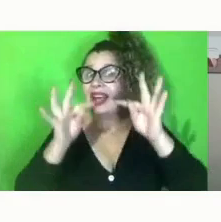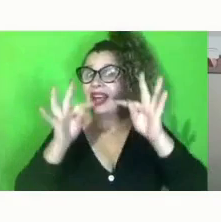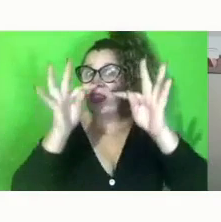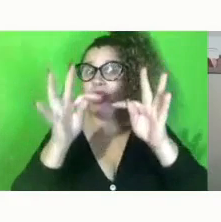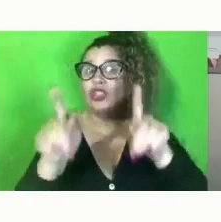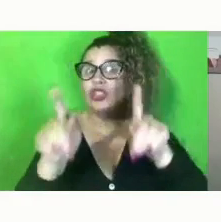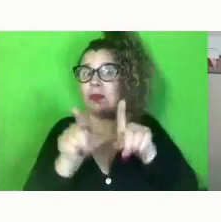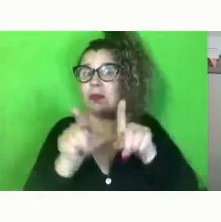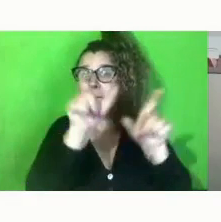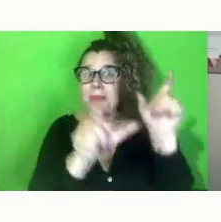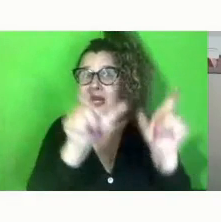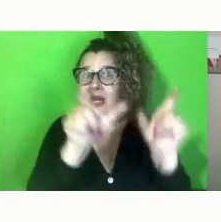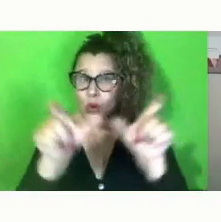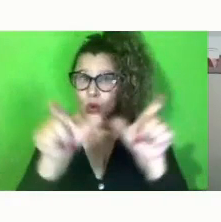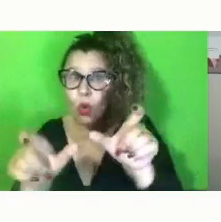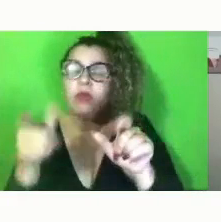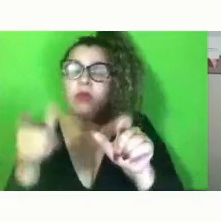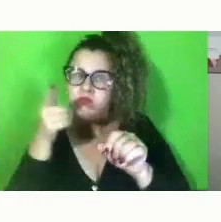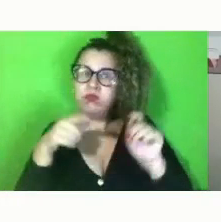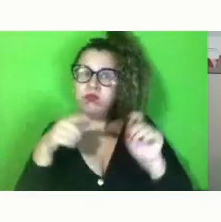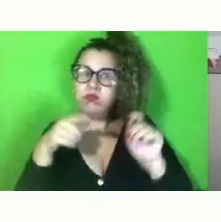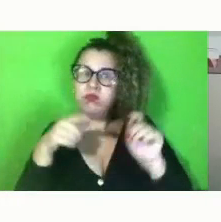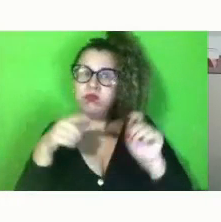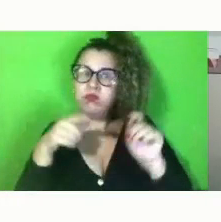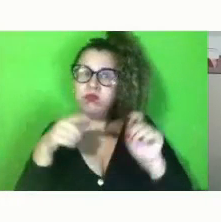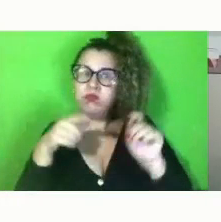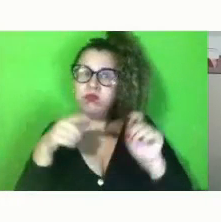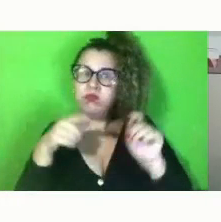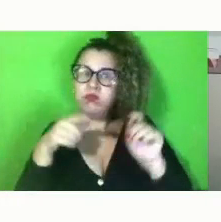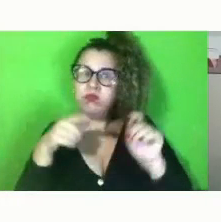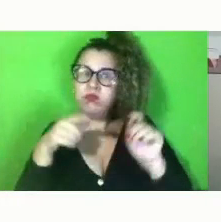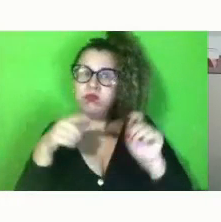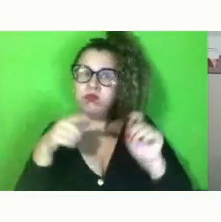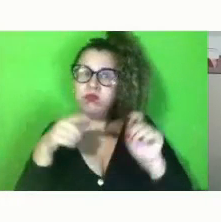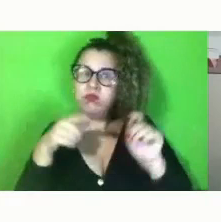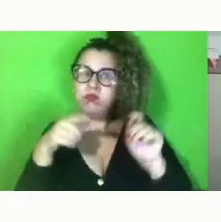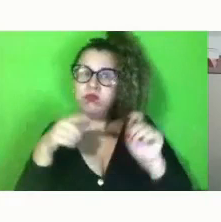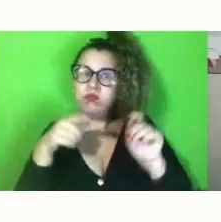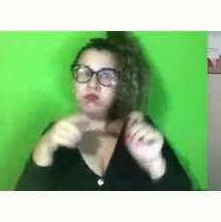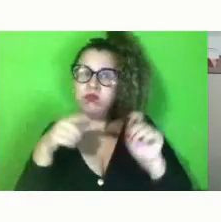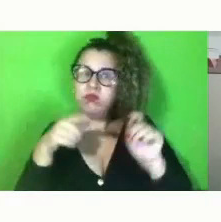tá? Mas foi a tudo a custo de força, né? Então,